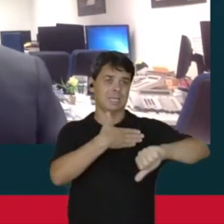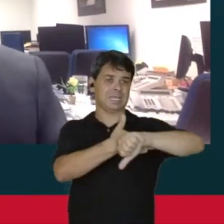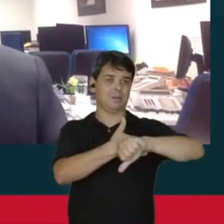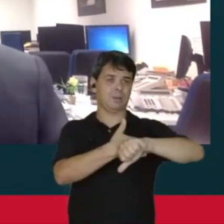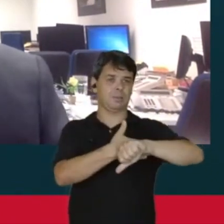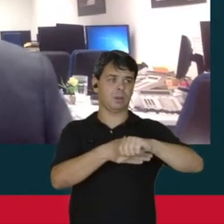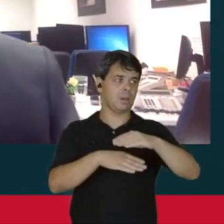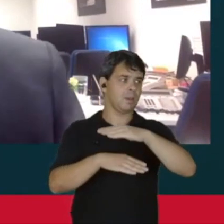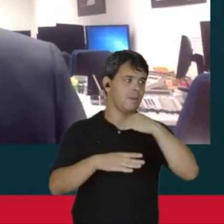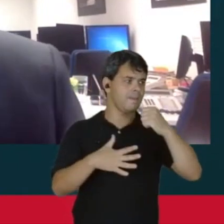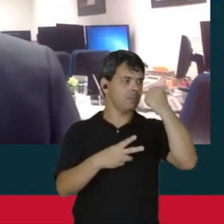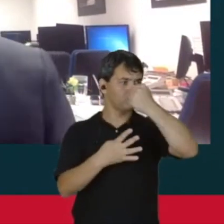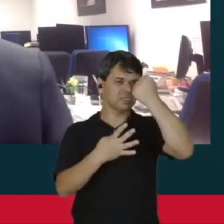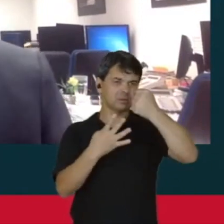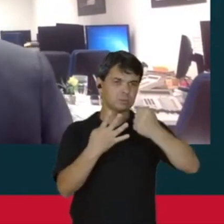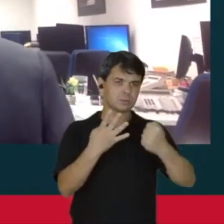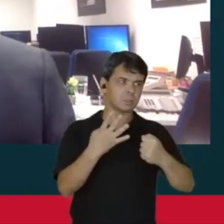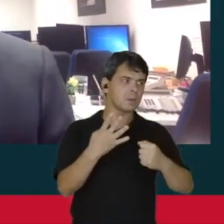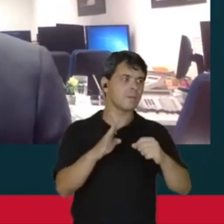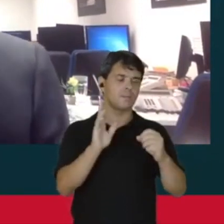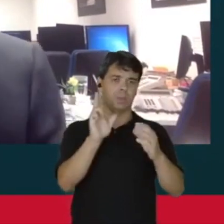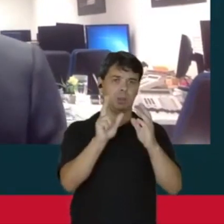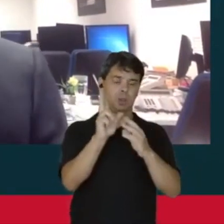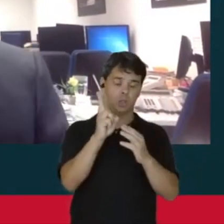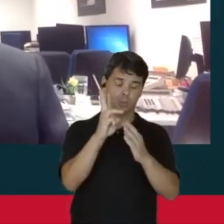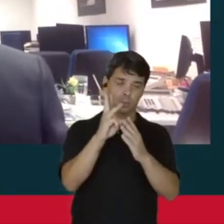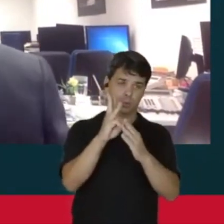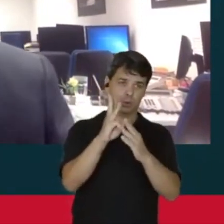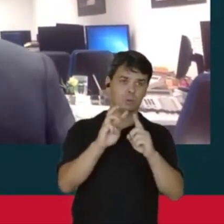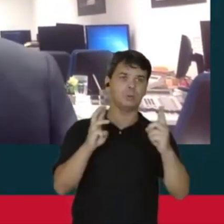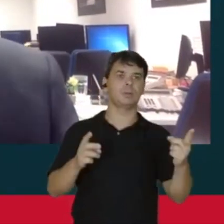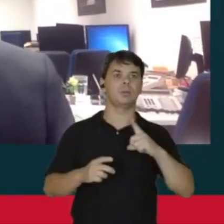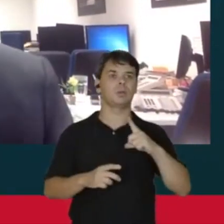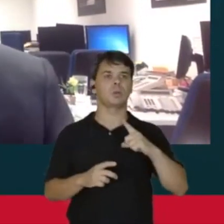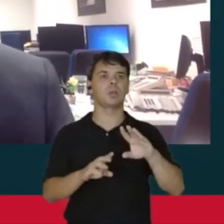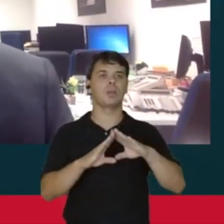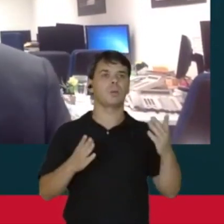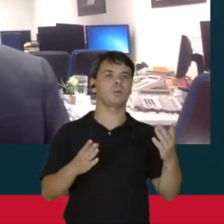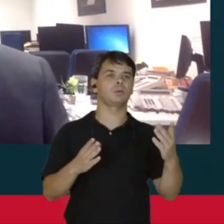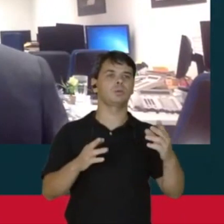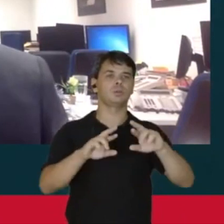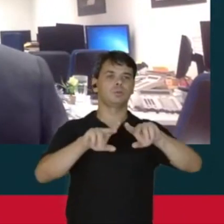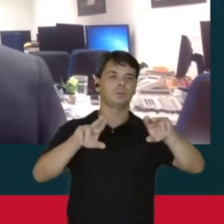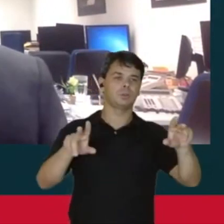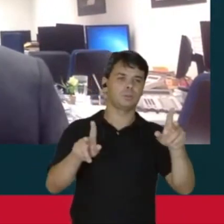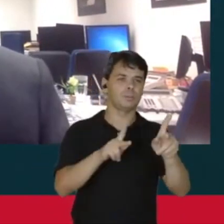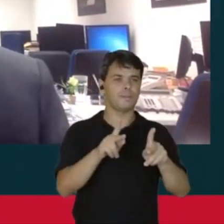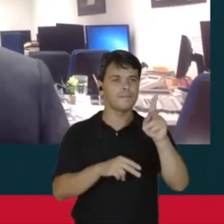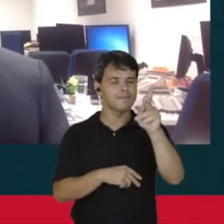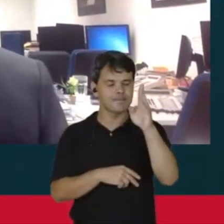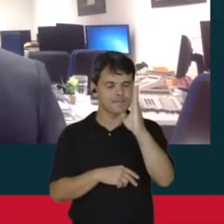do povo indígena, a perseguição do povo indígena e os atos desumanos contra a grande parte dos brasileiros, e esses atos